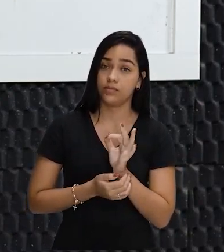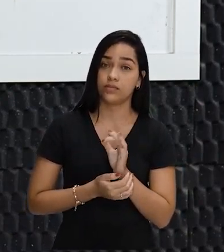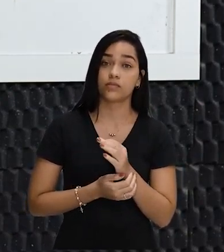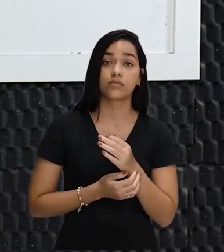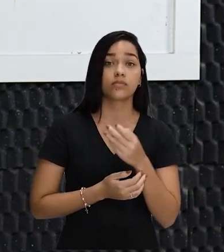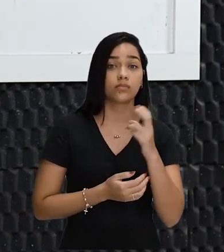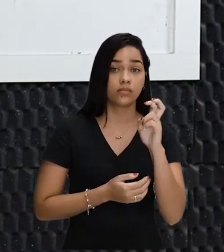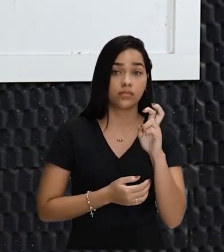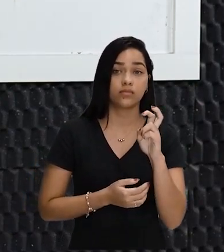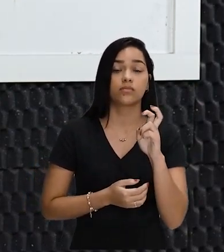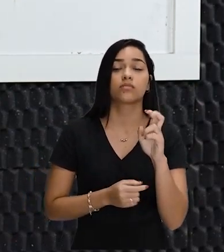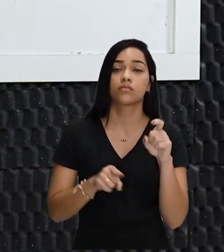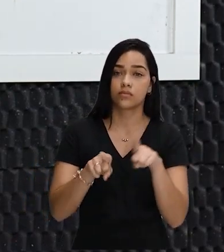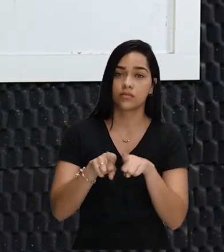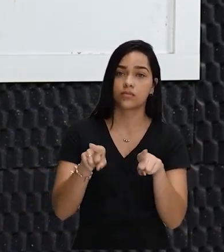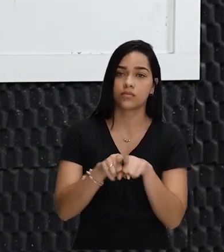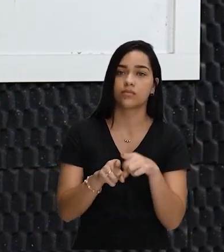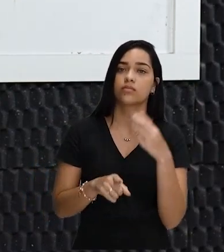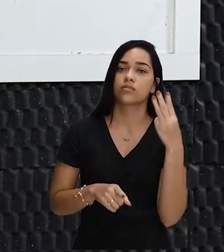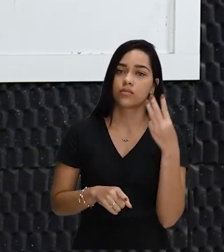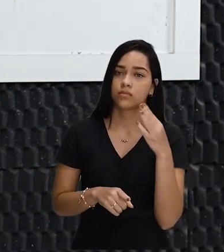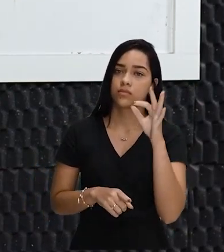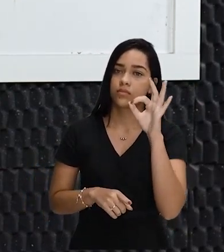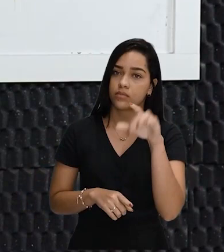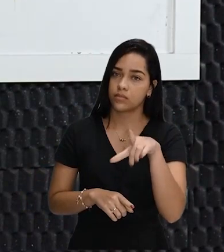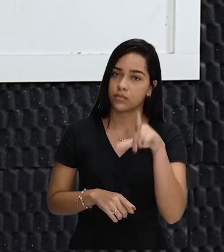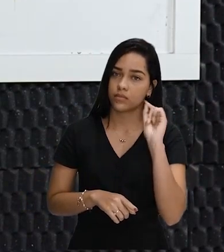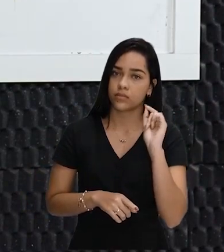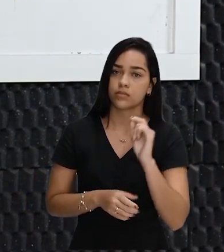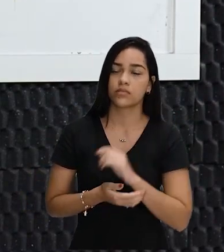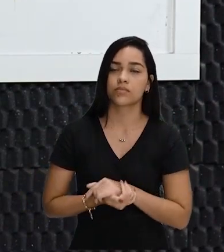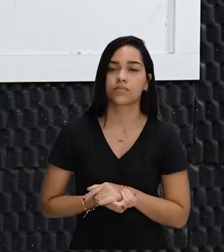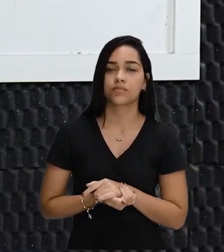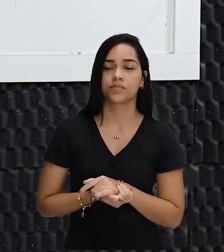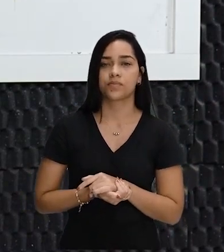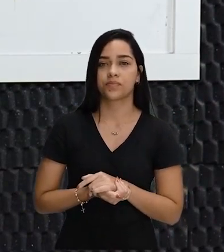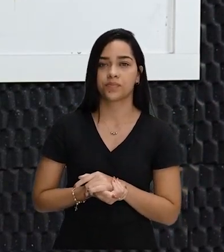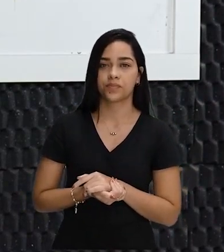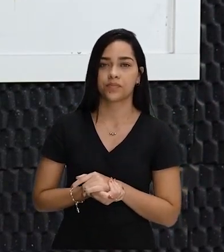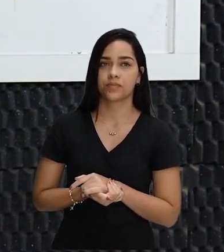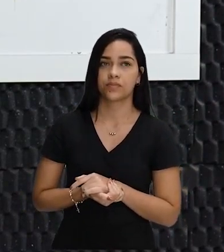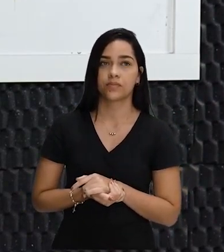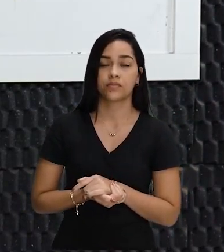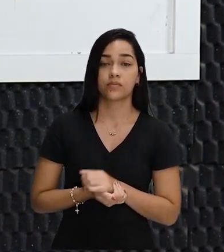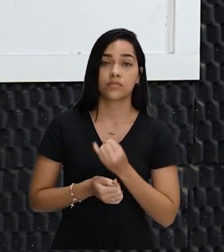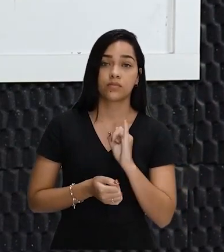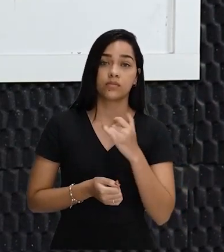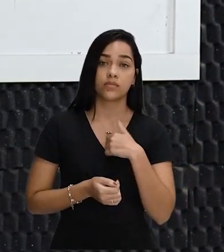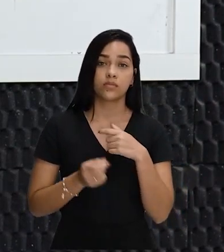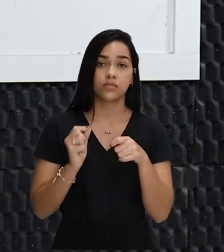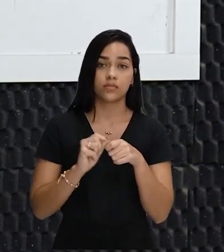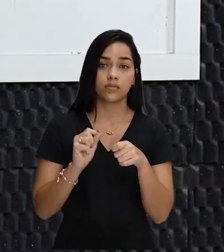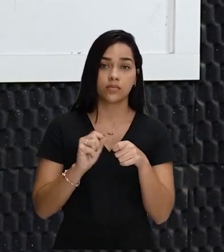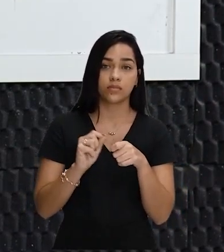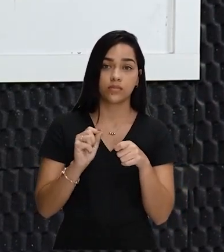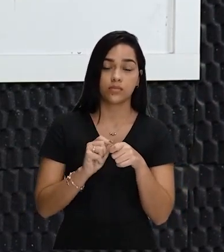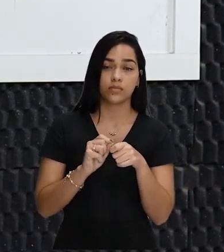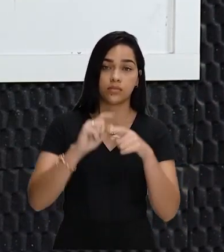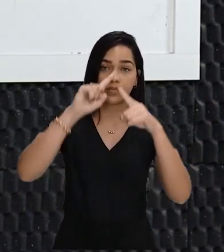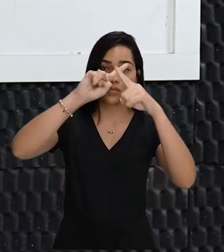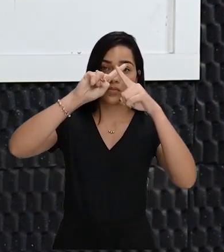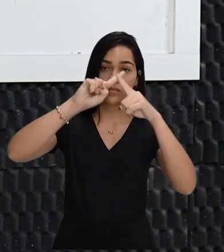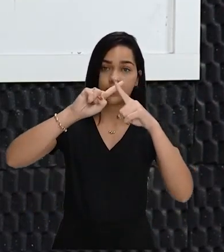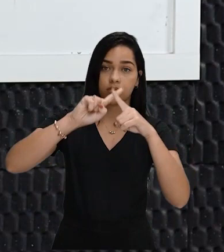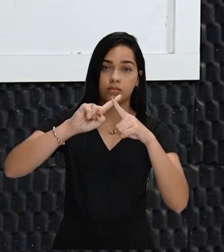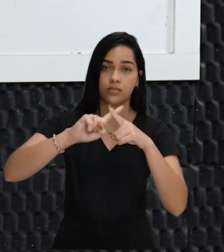e aqui na quinta questão você tem três opções também Olha se eu for fazer essa multiplicação